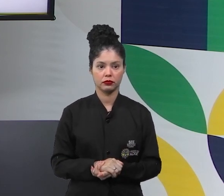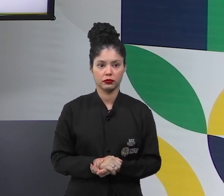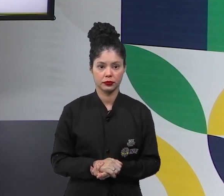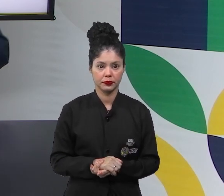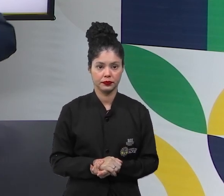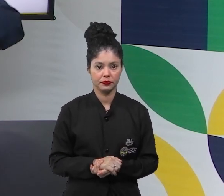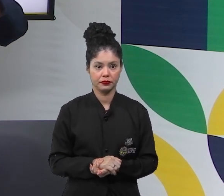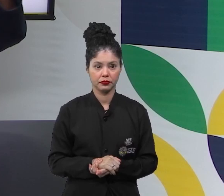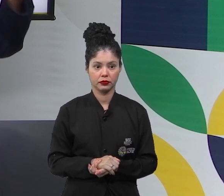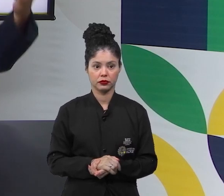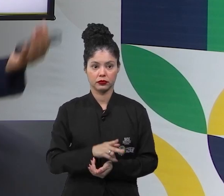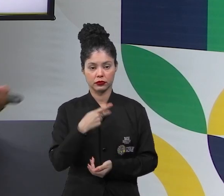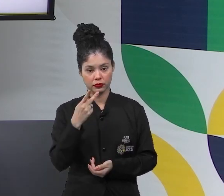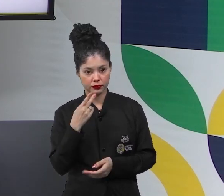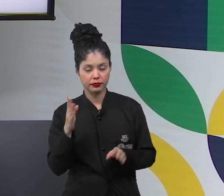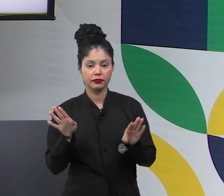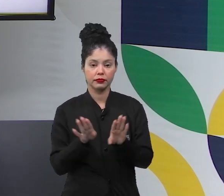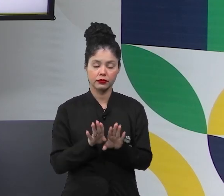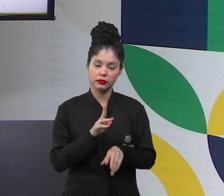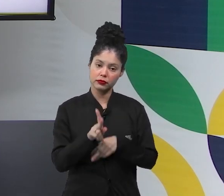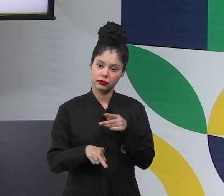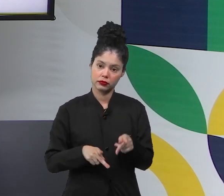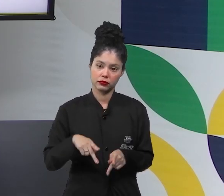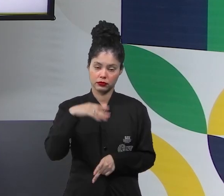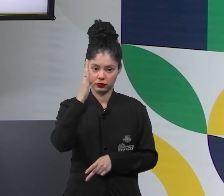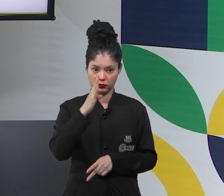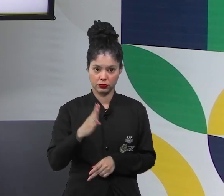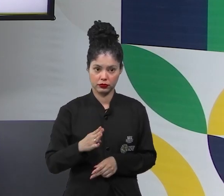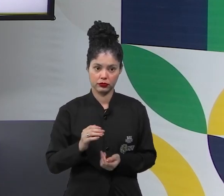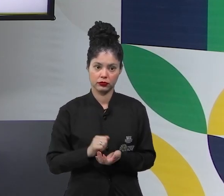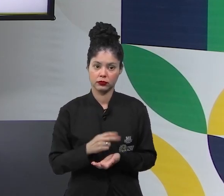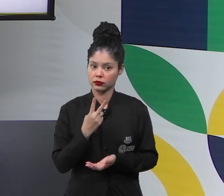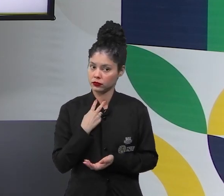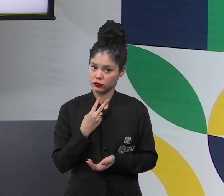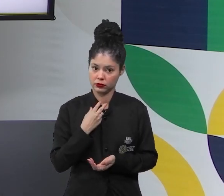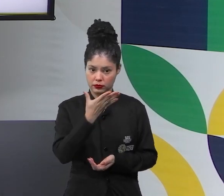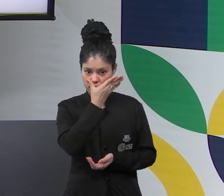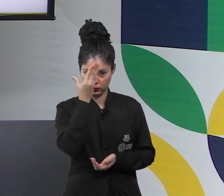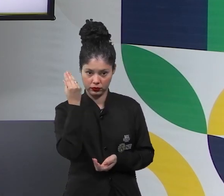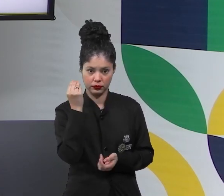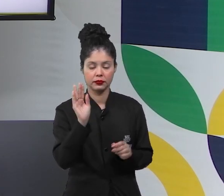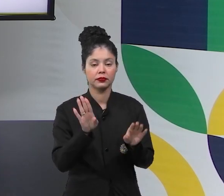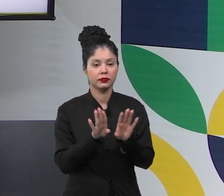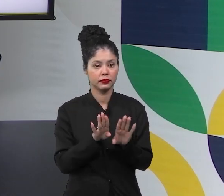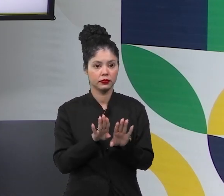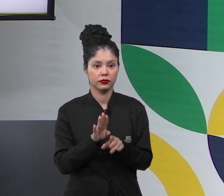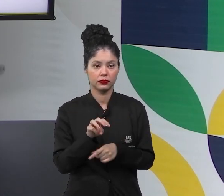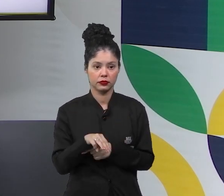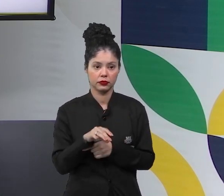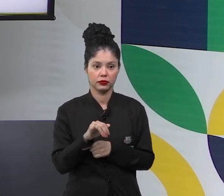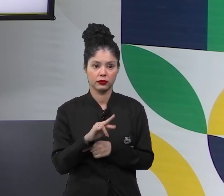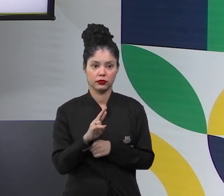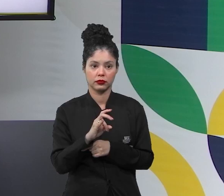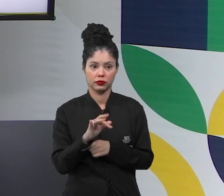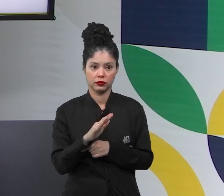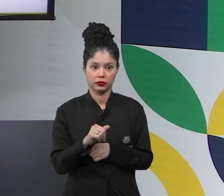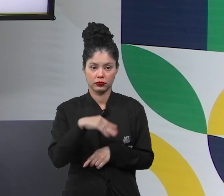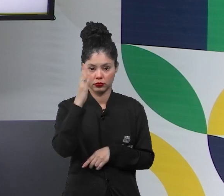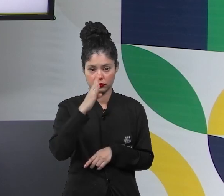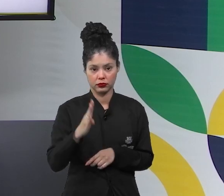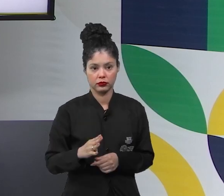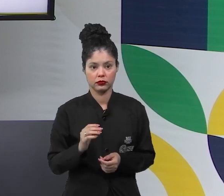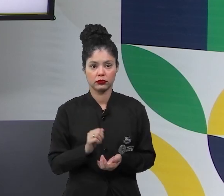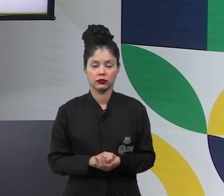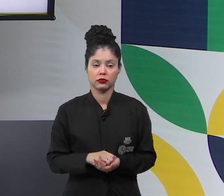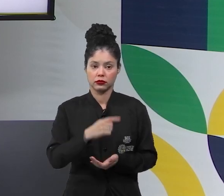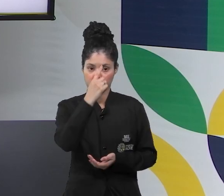E quando a gente fala também em população brasileira, a gente não pode deixar de falar sobre a miscigenação no Brasil.